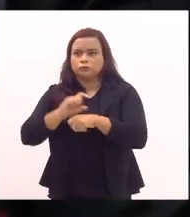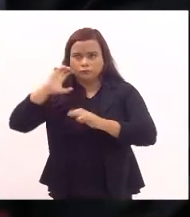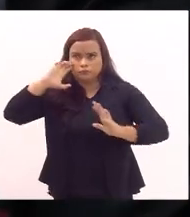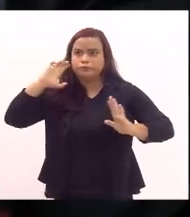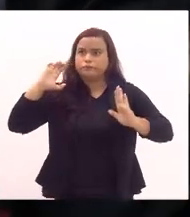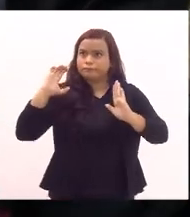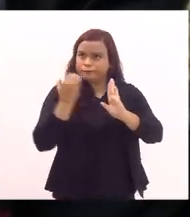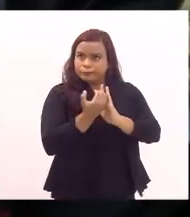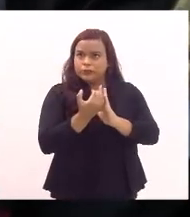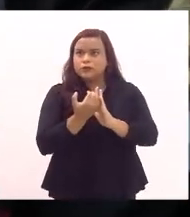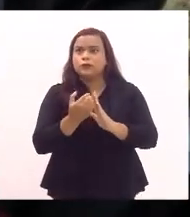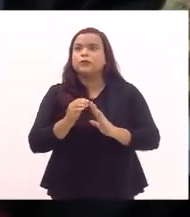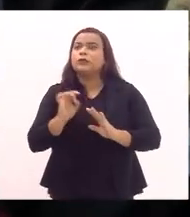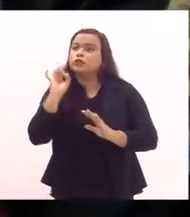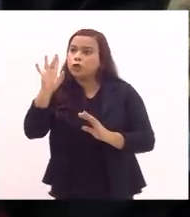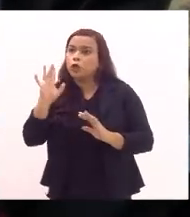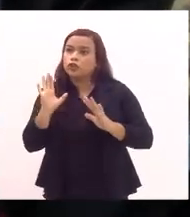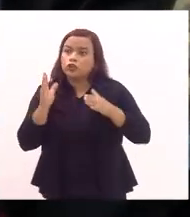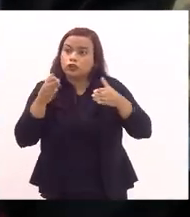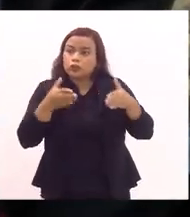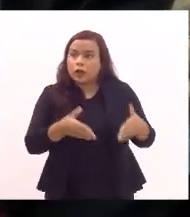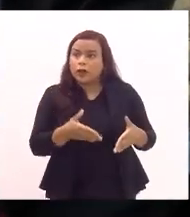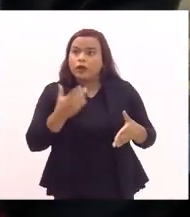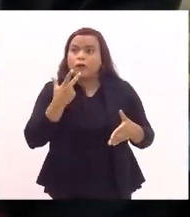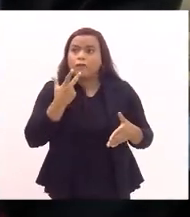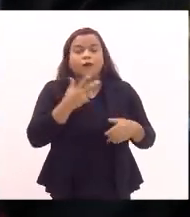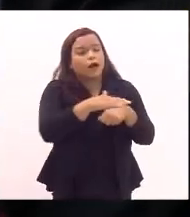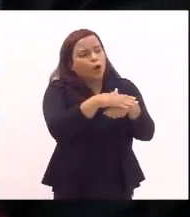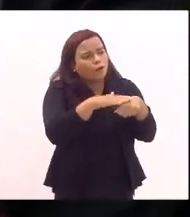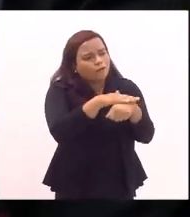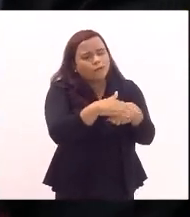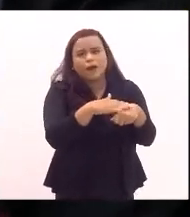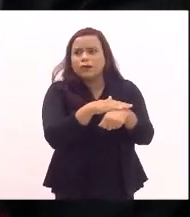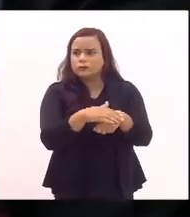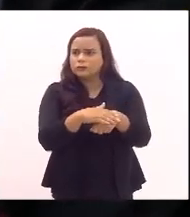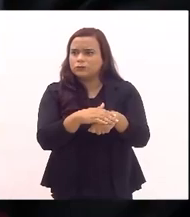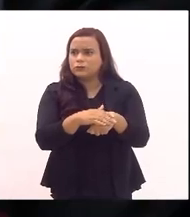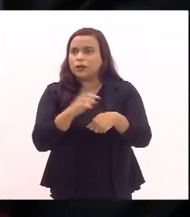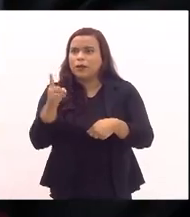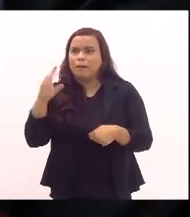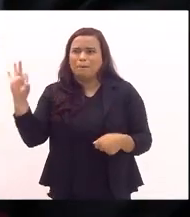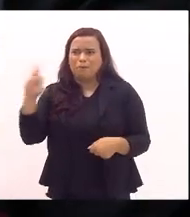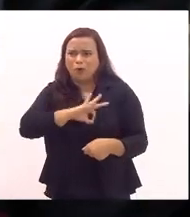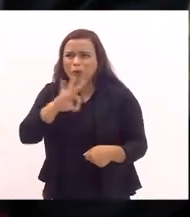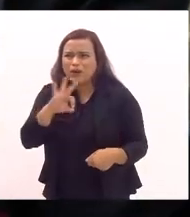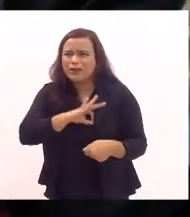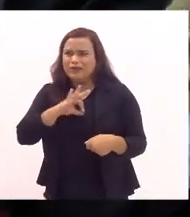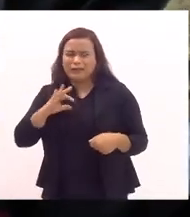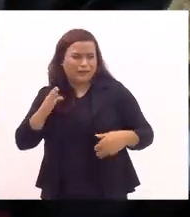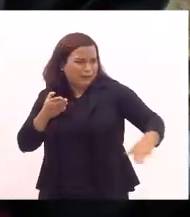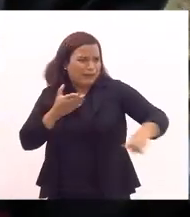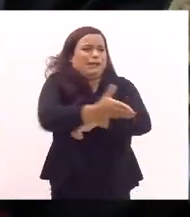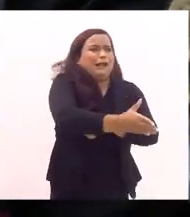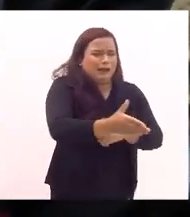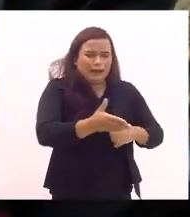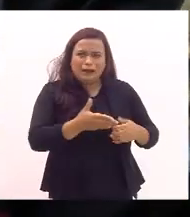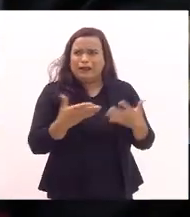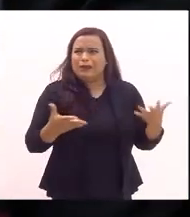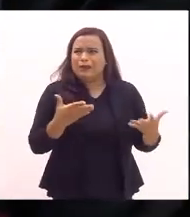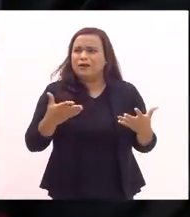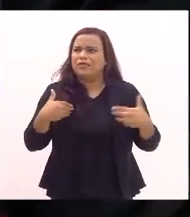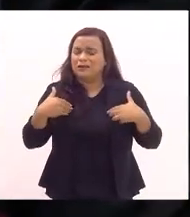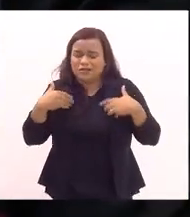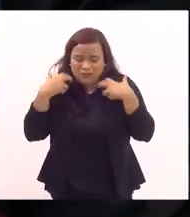ser feito o som que seja tratado como um caso de cultura e não como um caso de polícia é é